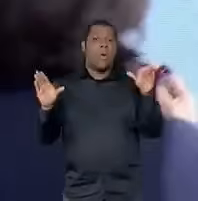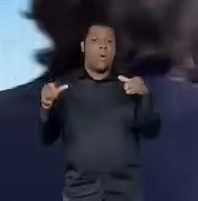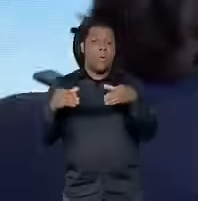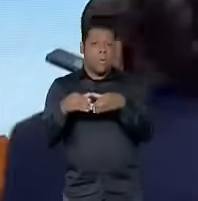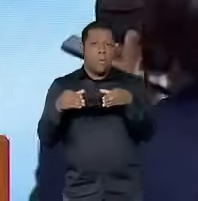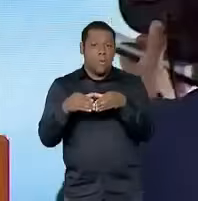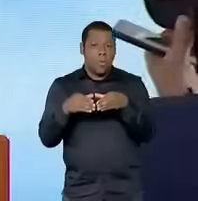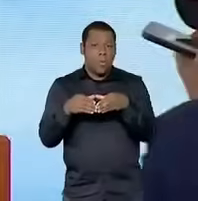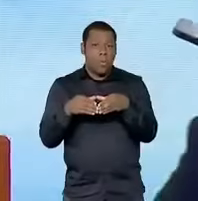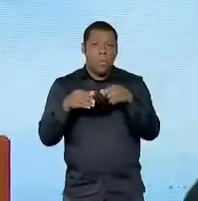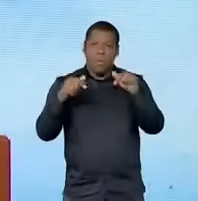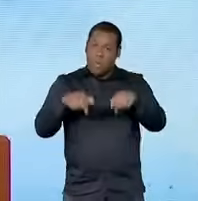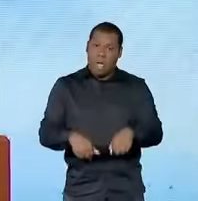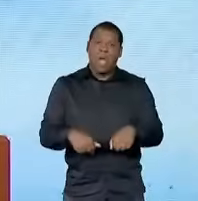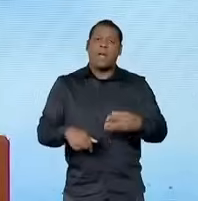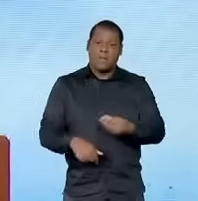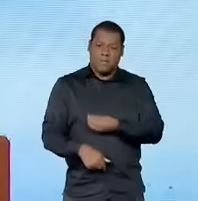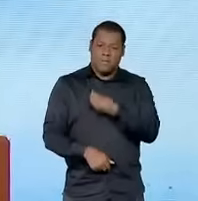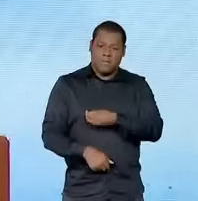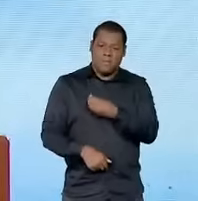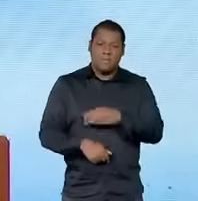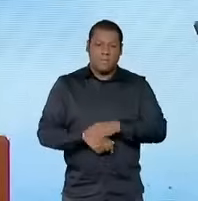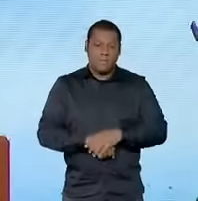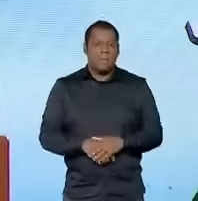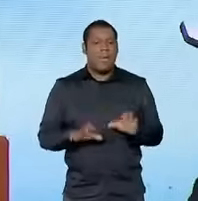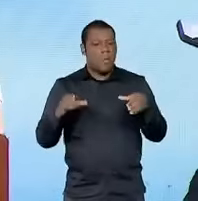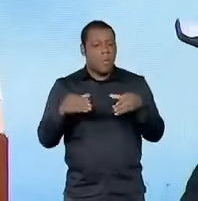aqui presentes.